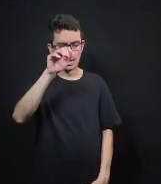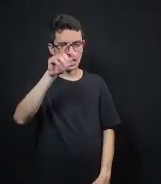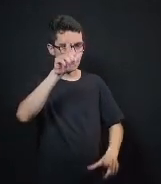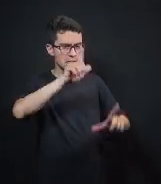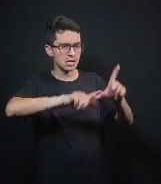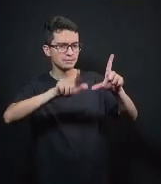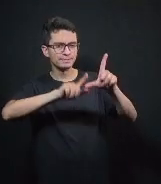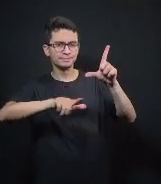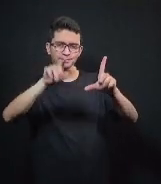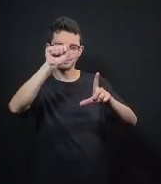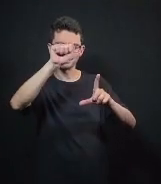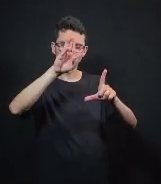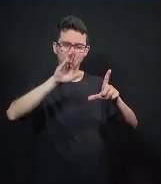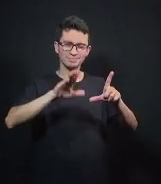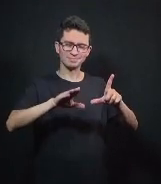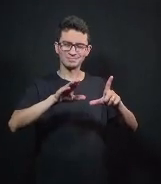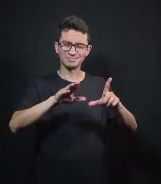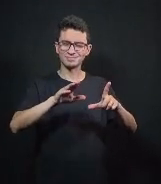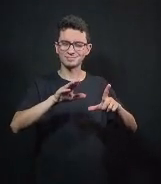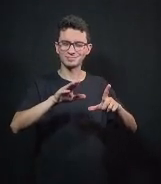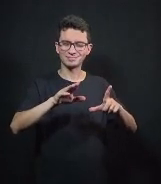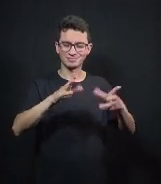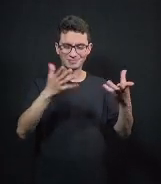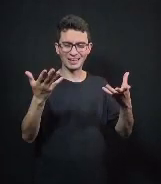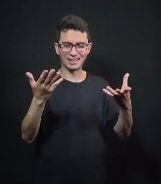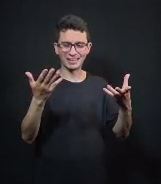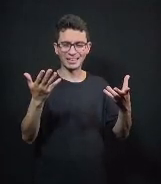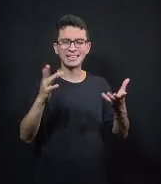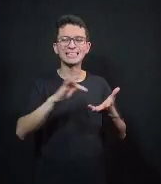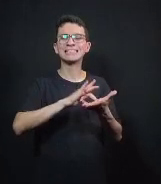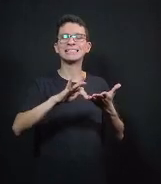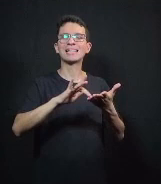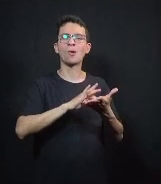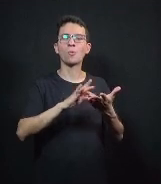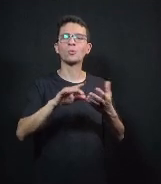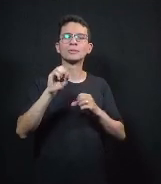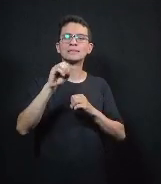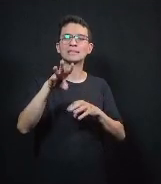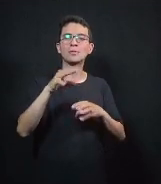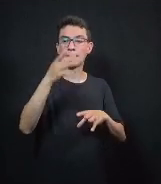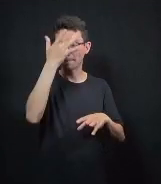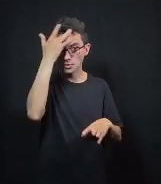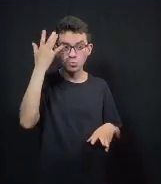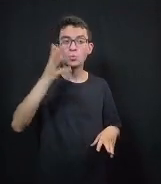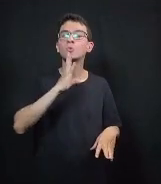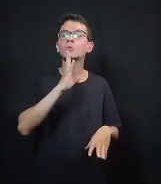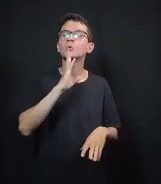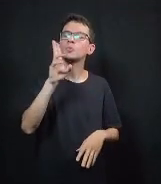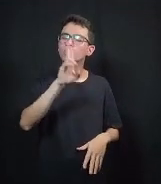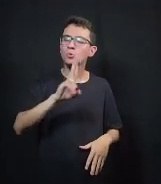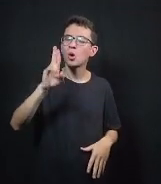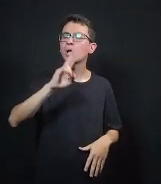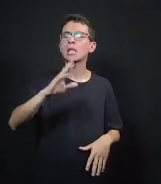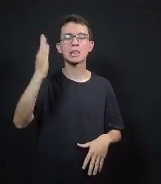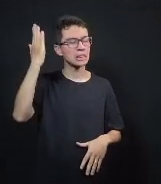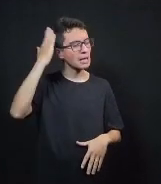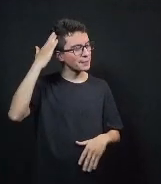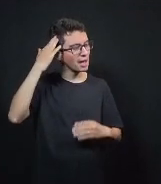digital... Eu não sei se foi essa a expressão que a Natália usou, mas com alfabetização para o uso das tecnologias, das redes e para o consumo de